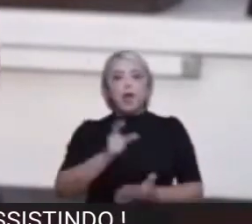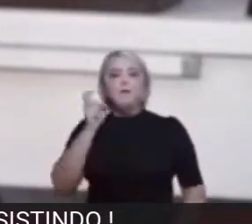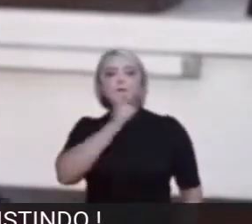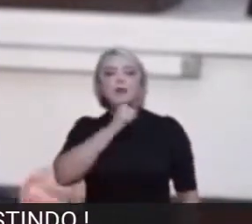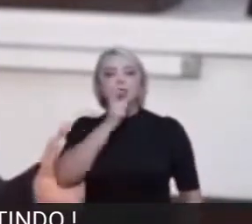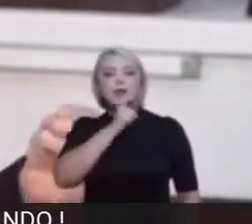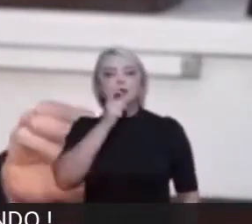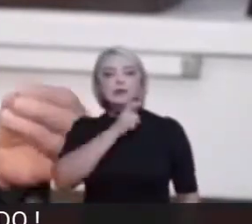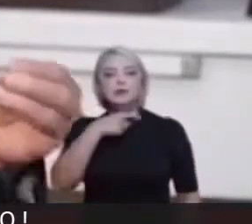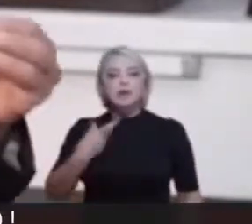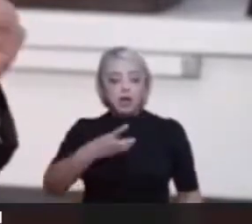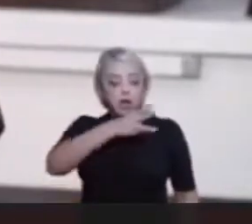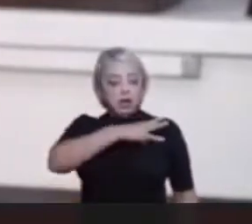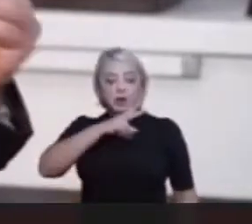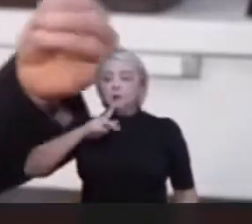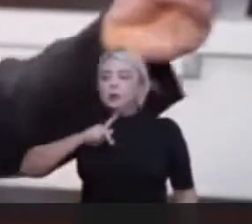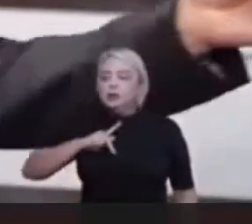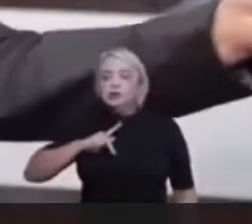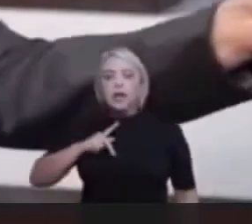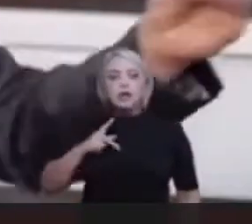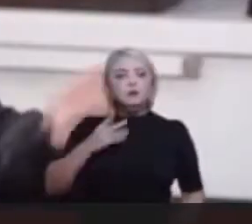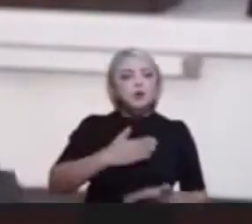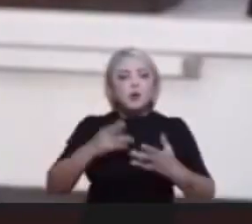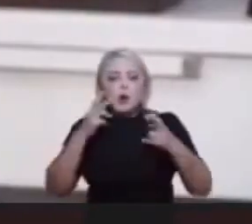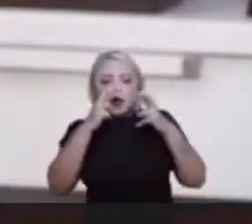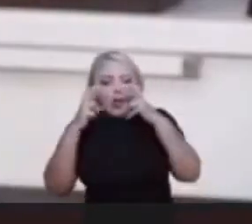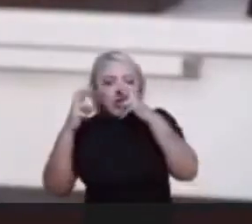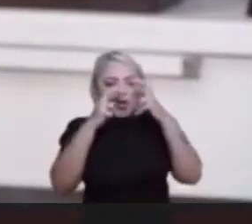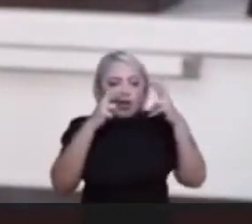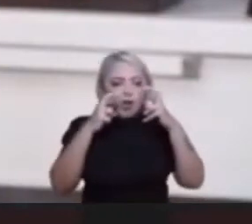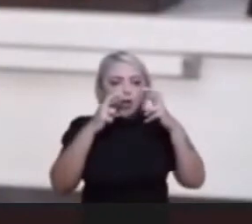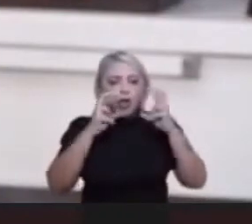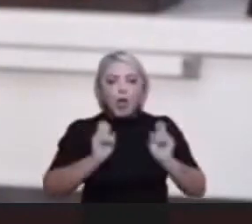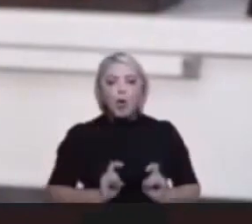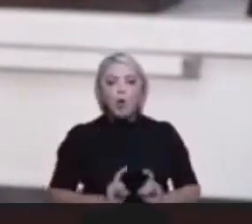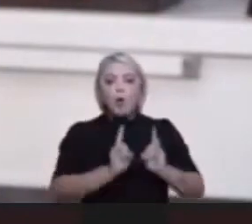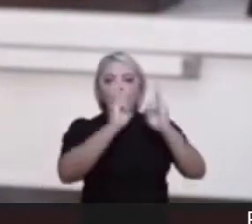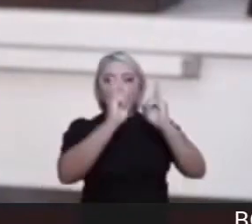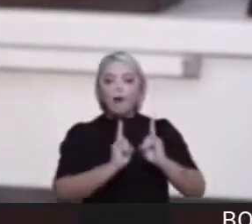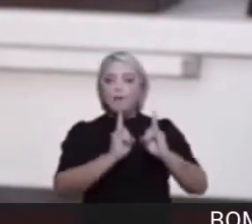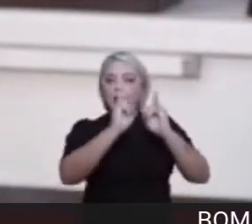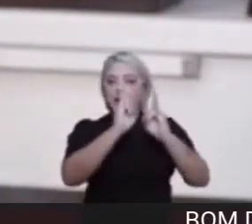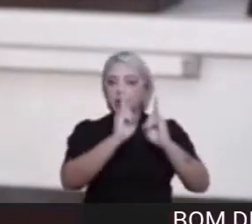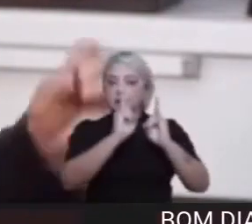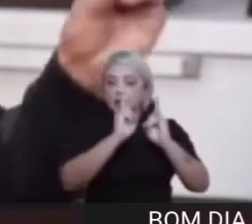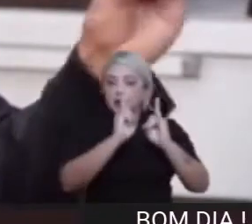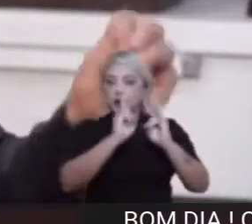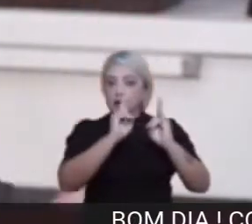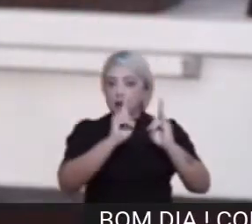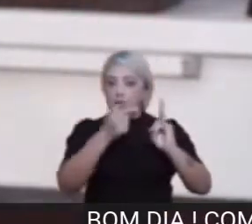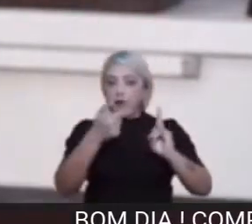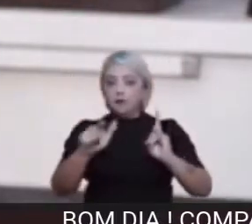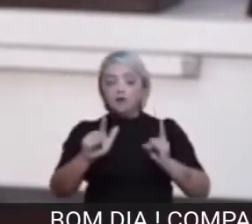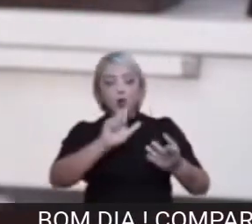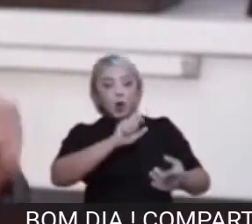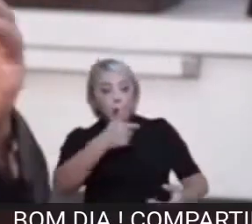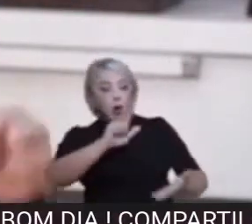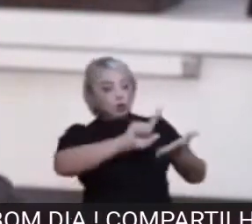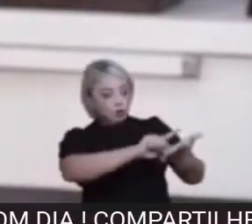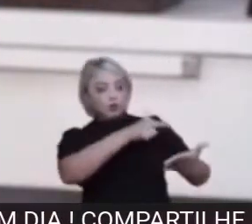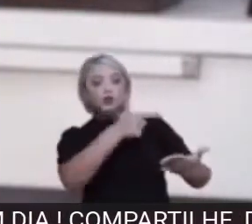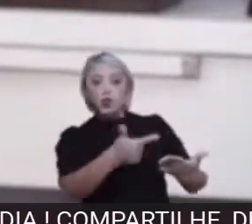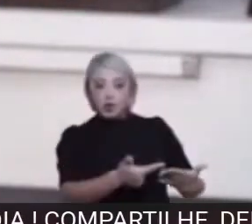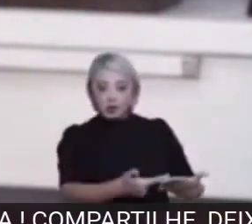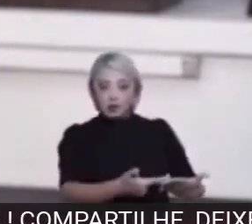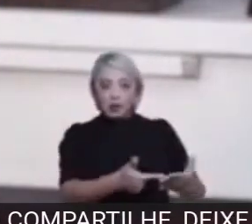Ministério Público foi atrás. O apartamento foi a Folha de São Paulo, não, o Jornal Globo,